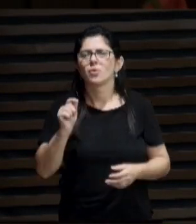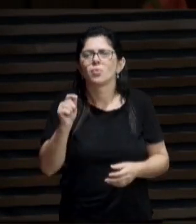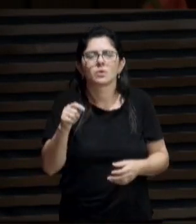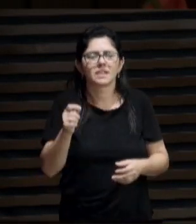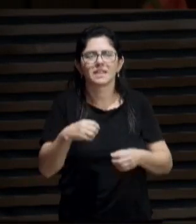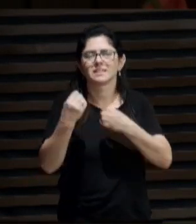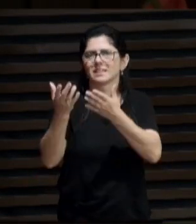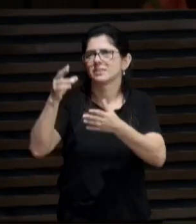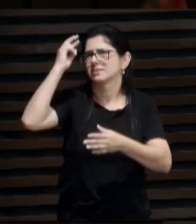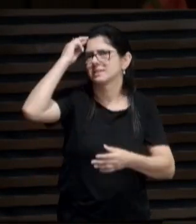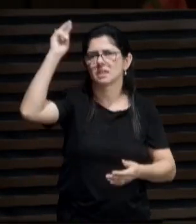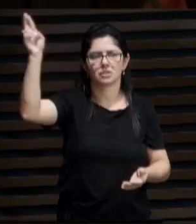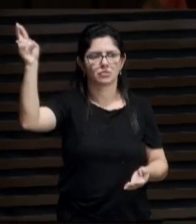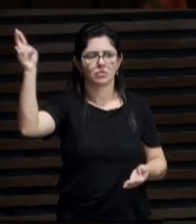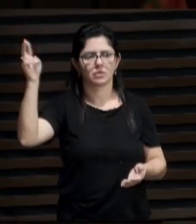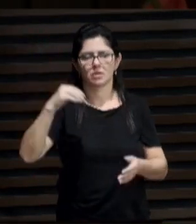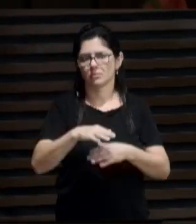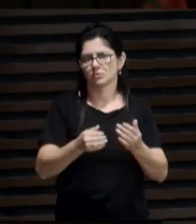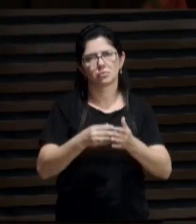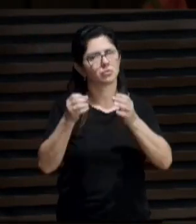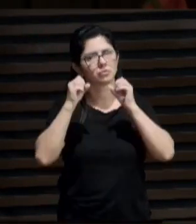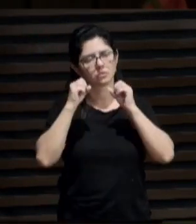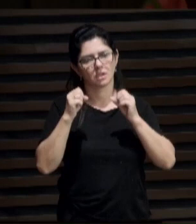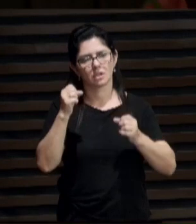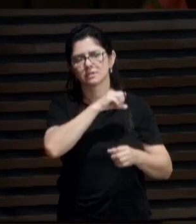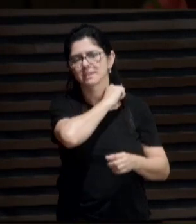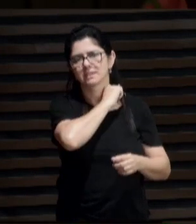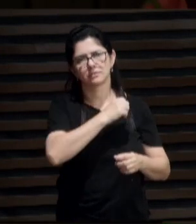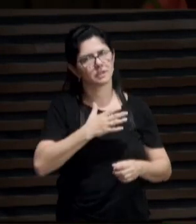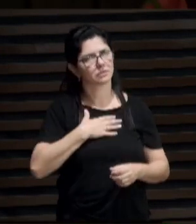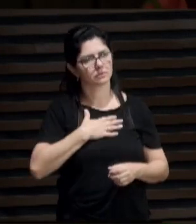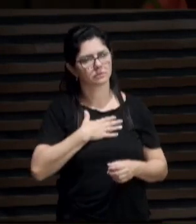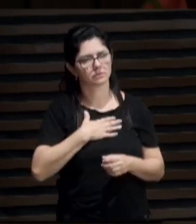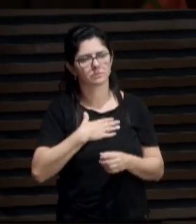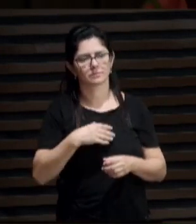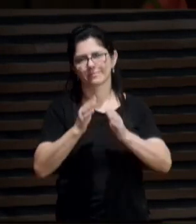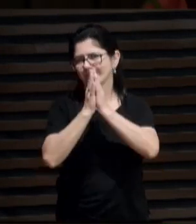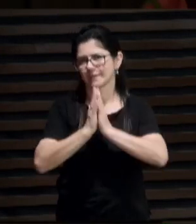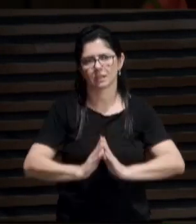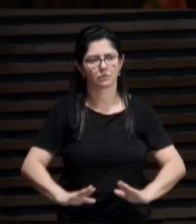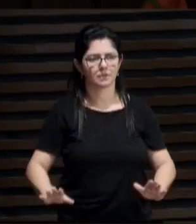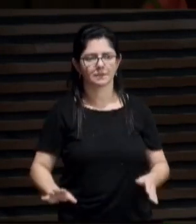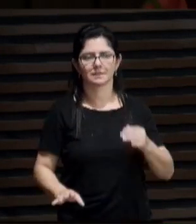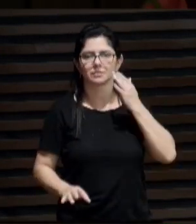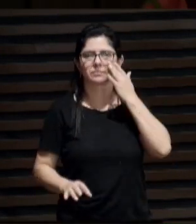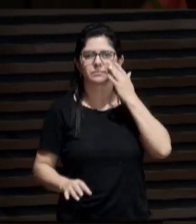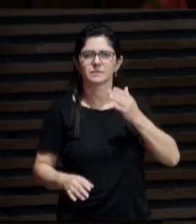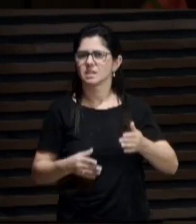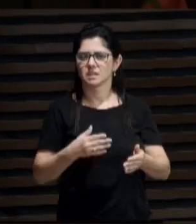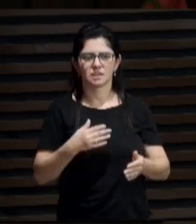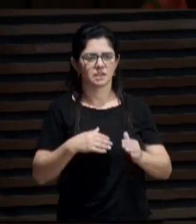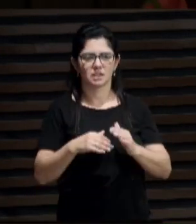Senhor por todos os seus benefícios para comigo?" A adoração não é obra